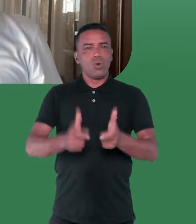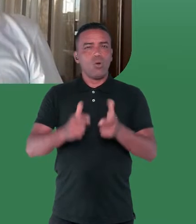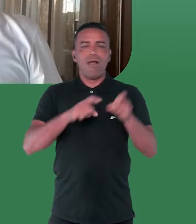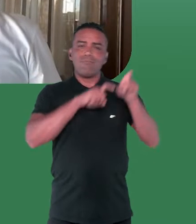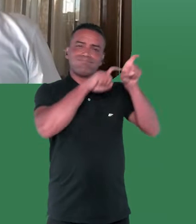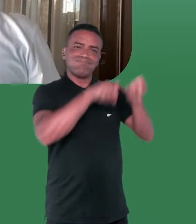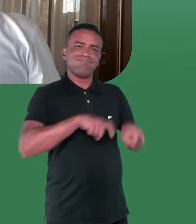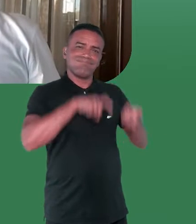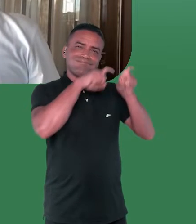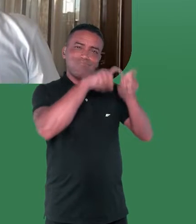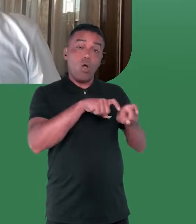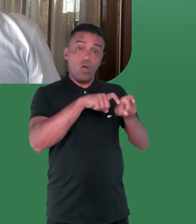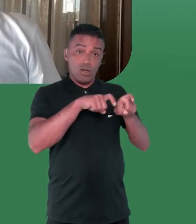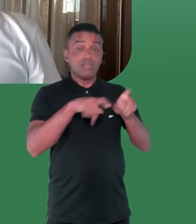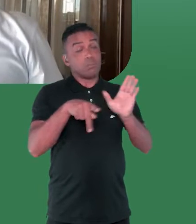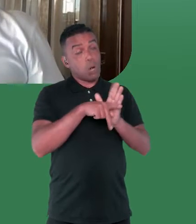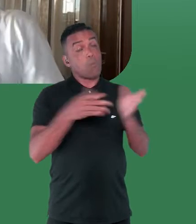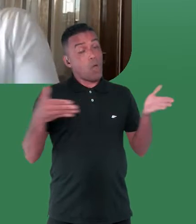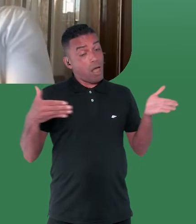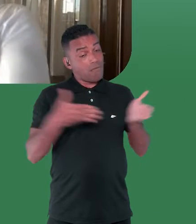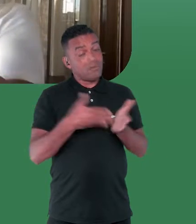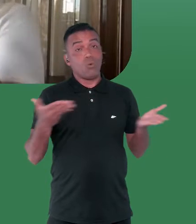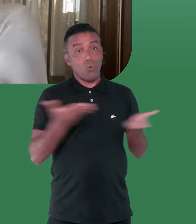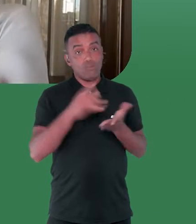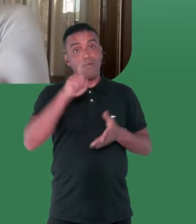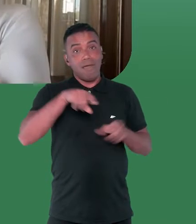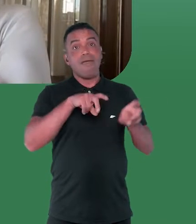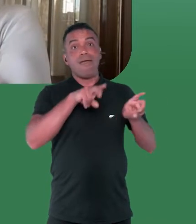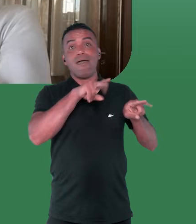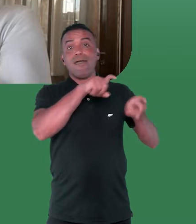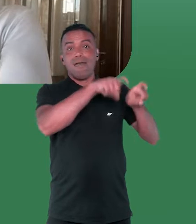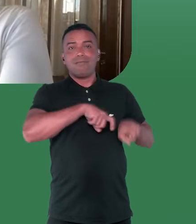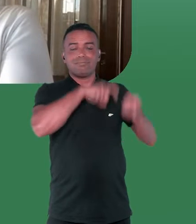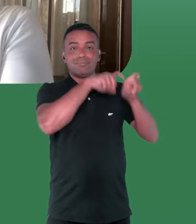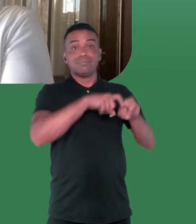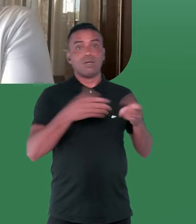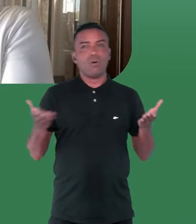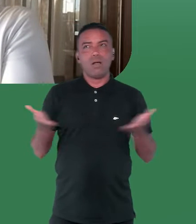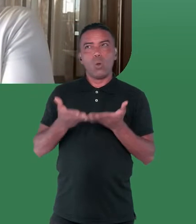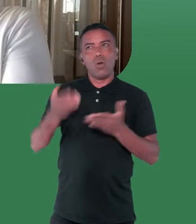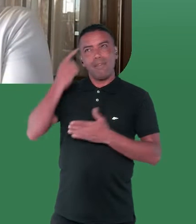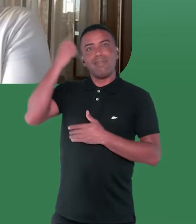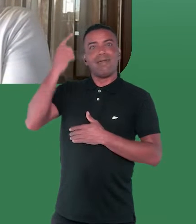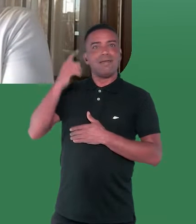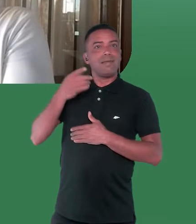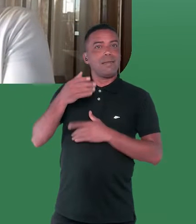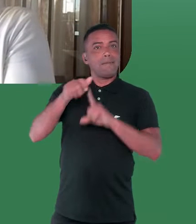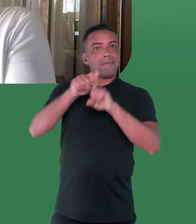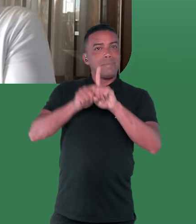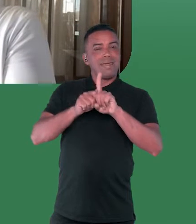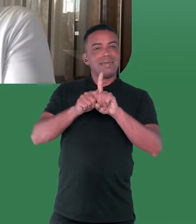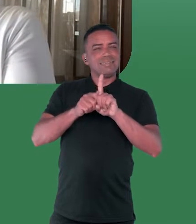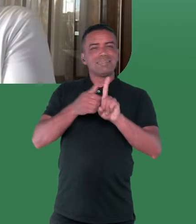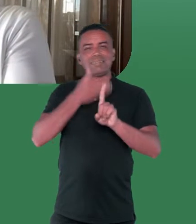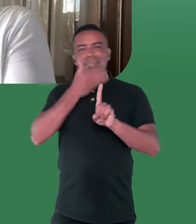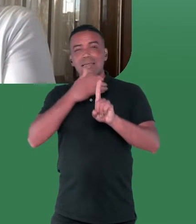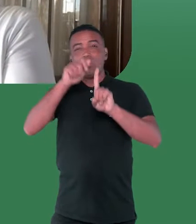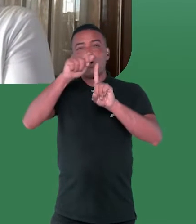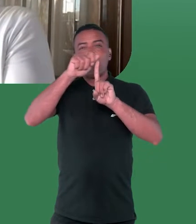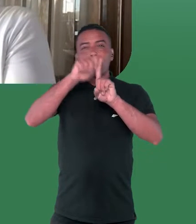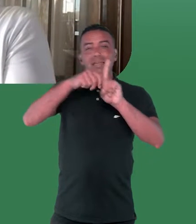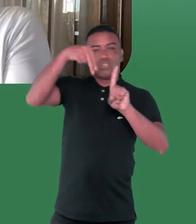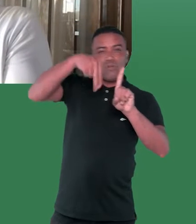roça, ainda hoje é rural. Para você ter uma ideia, agora, no começo de dezembro, final de novembro